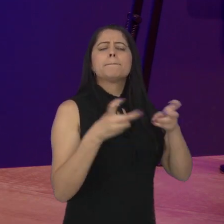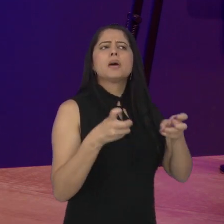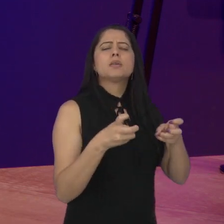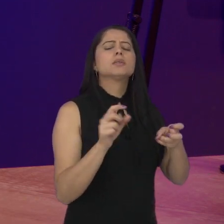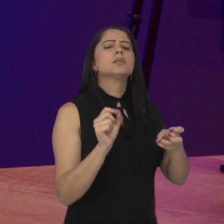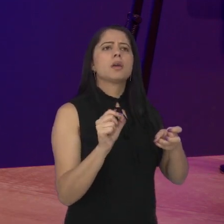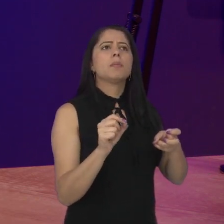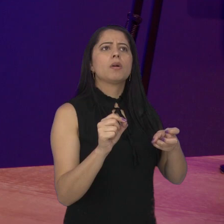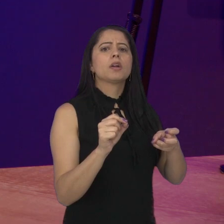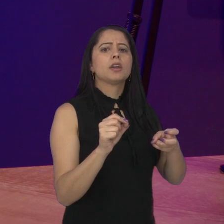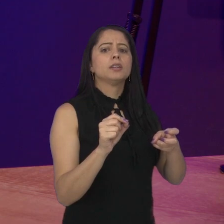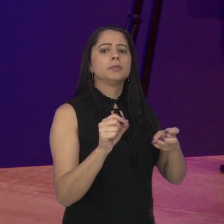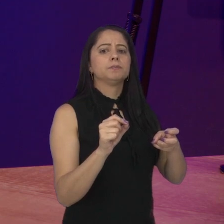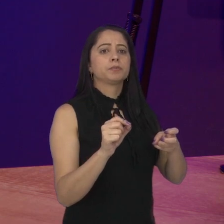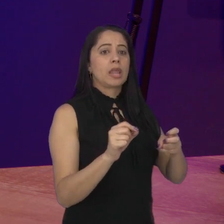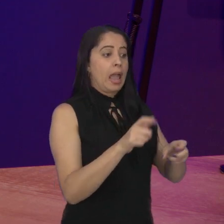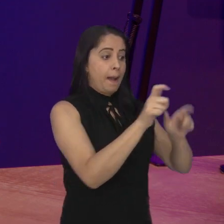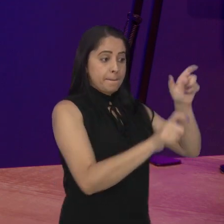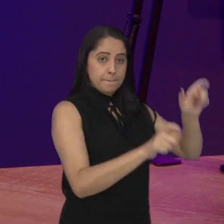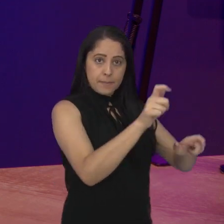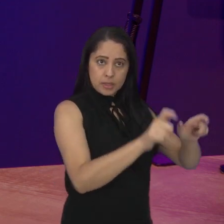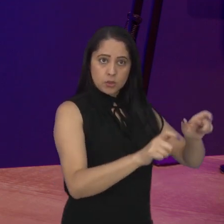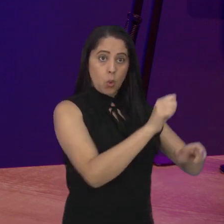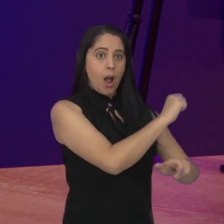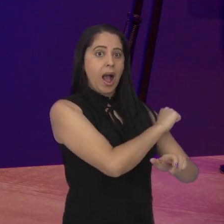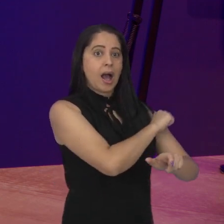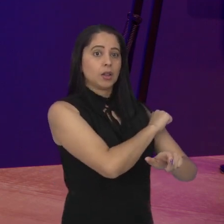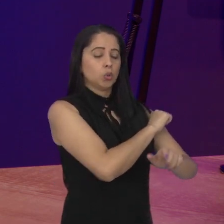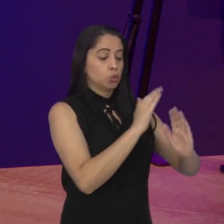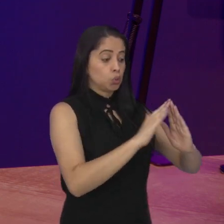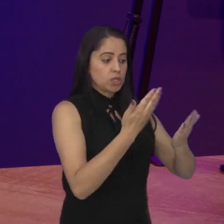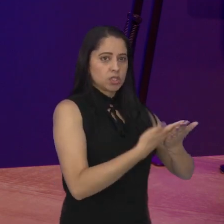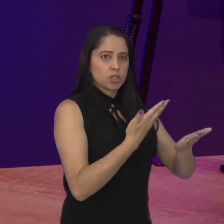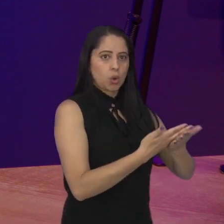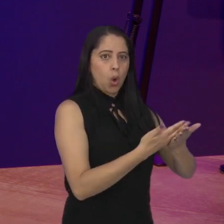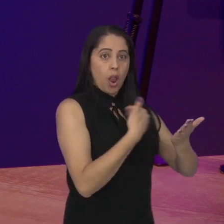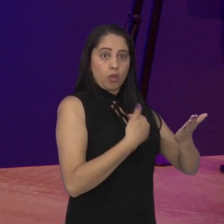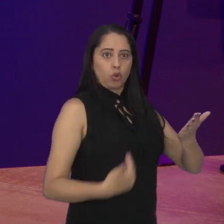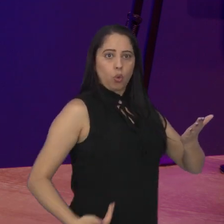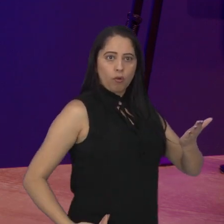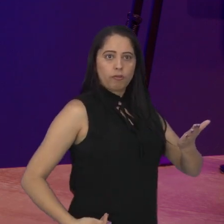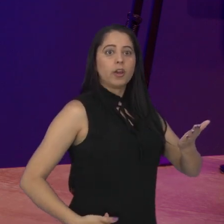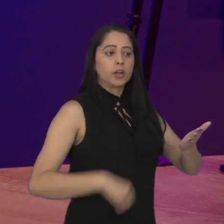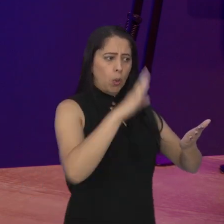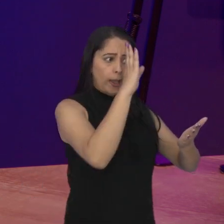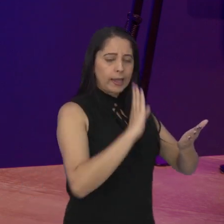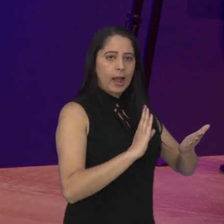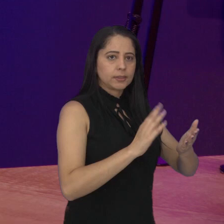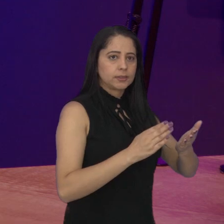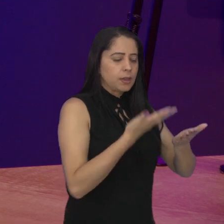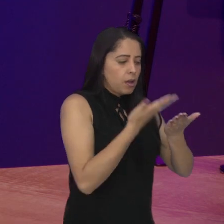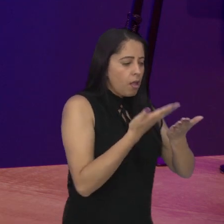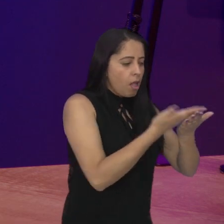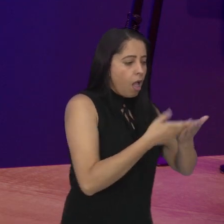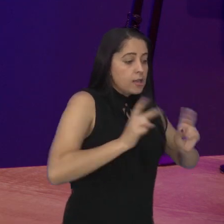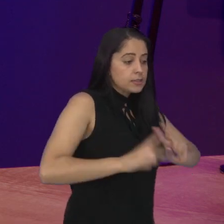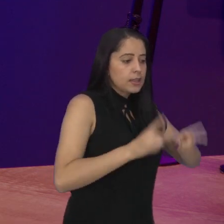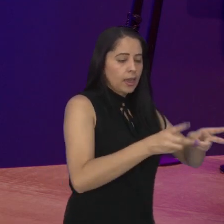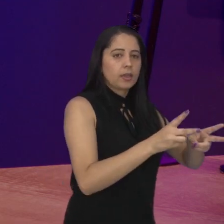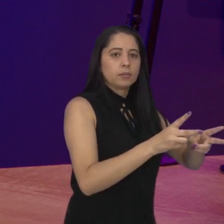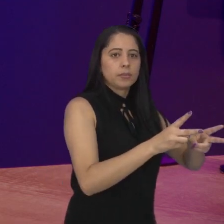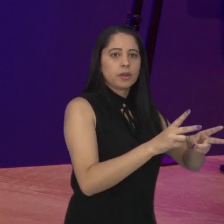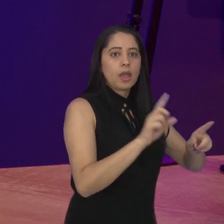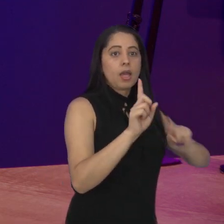muito evidente é assim, pessoas que geralmente estudaram na escola pública a vida inteira acabam